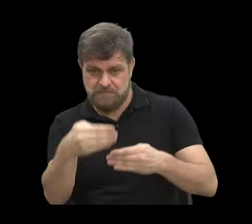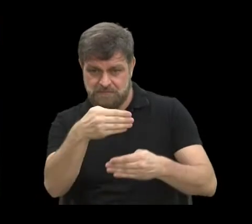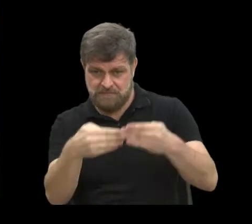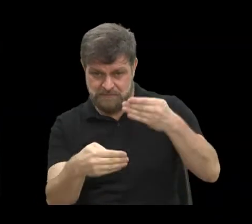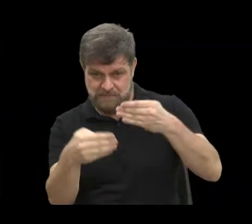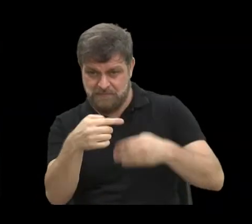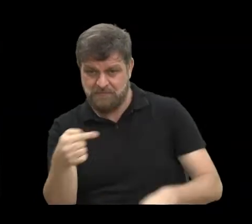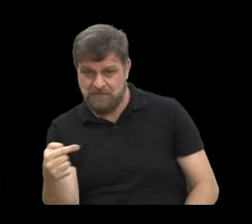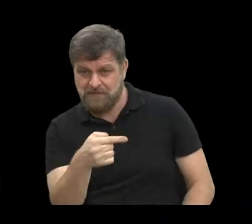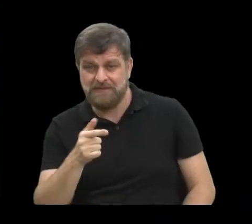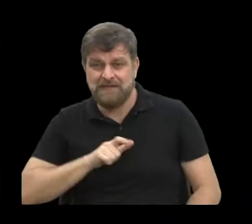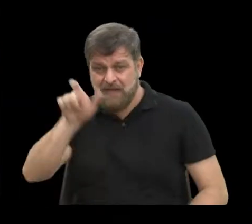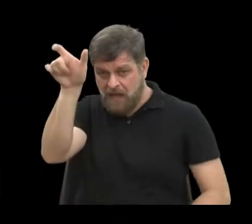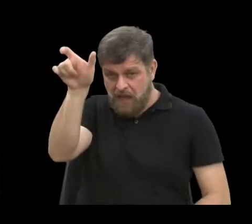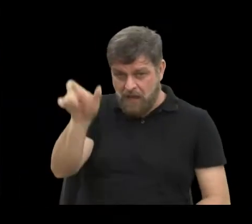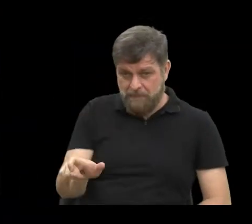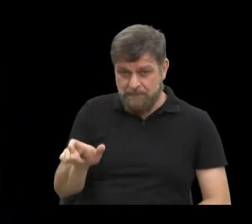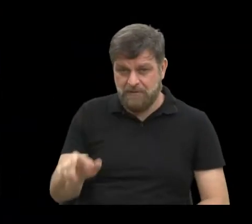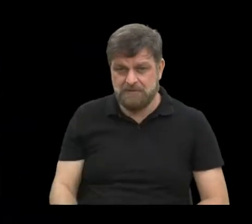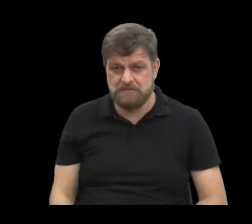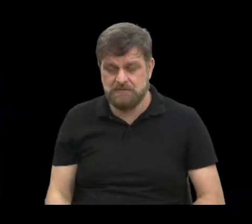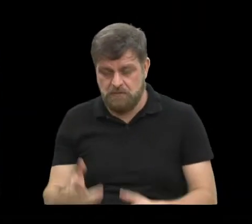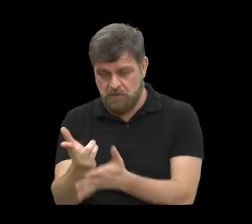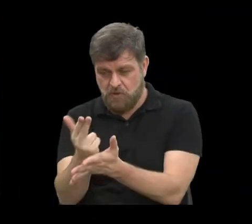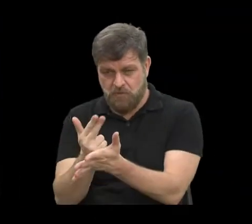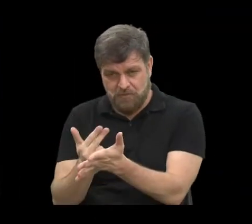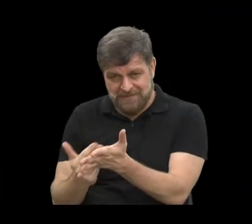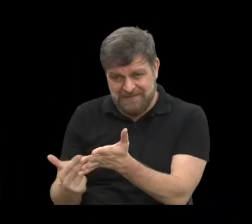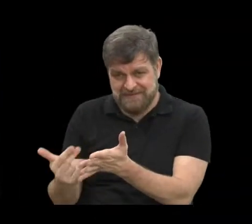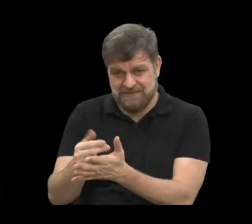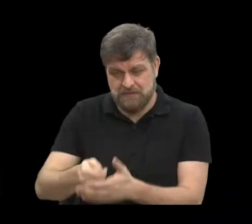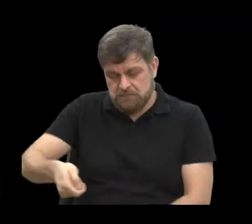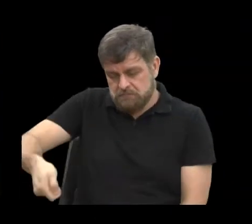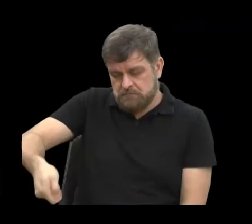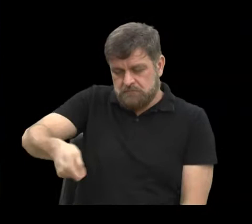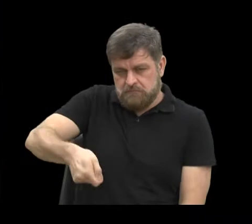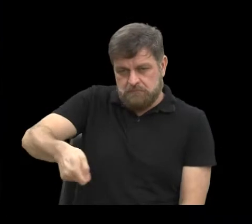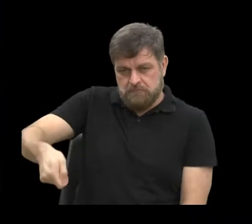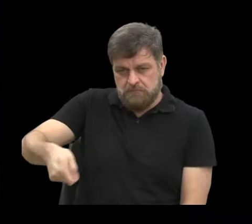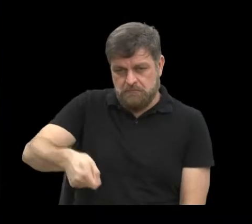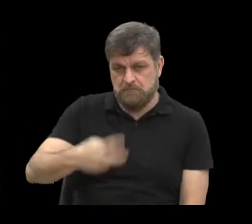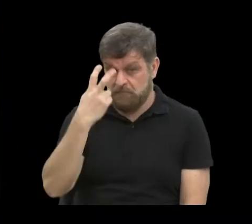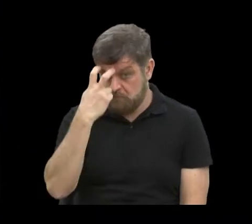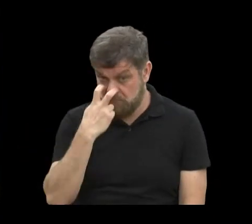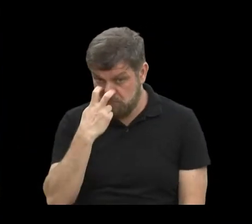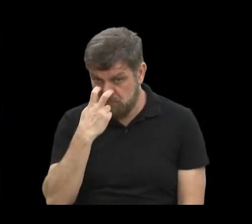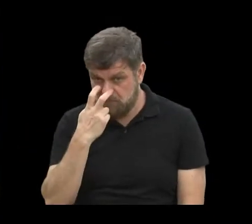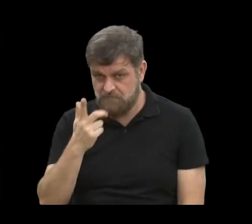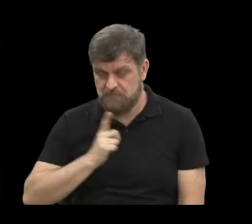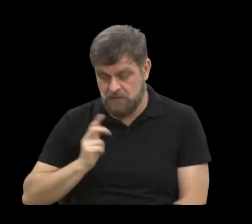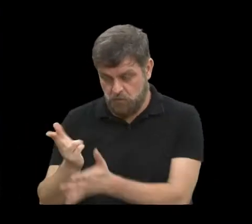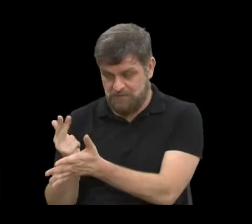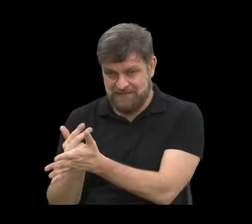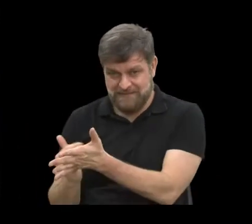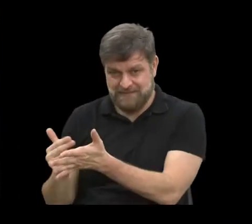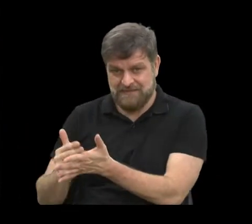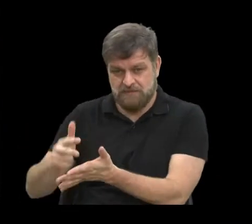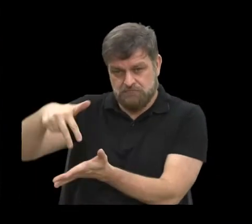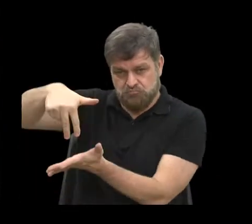que eu trago uma pessoa com um desenho, né, de uma pessoa com deficiência visual, ok?